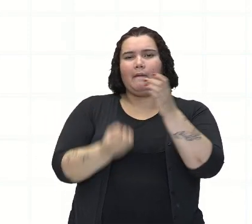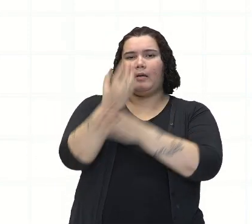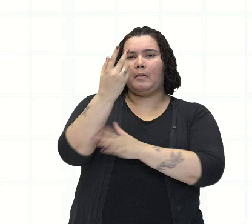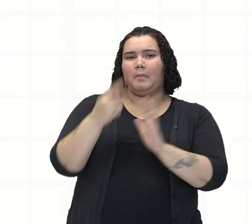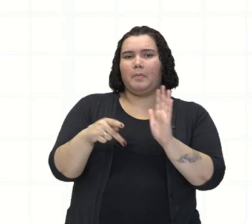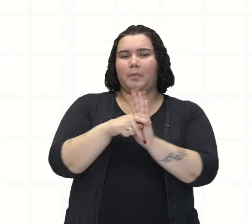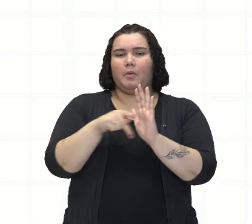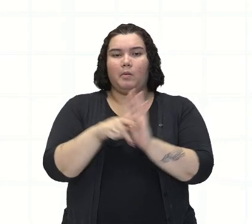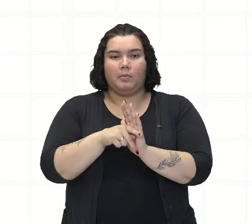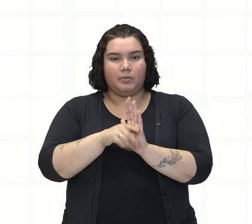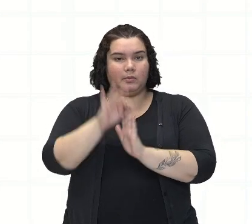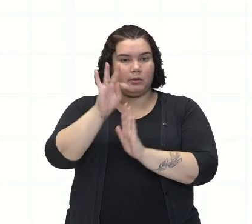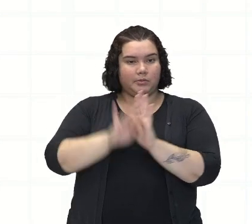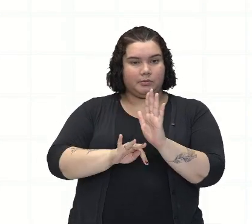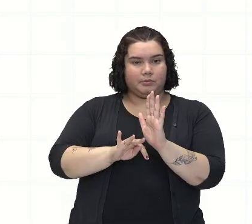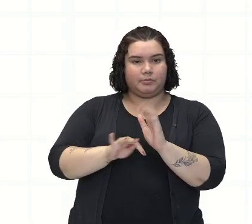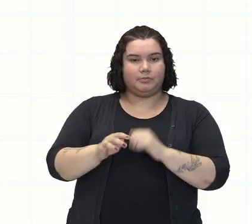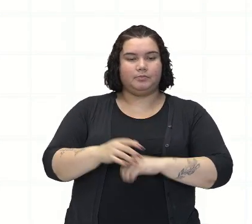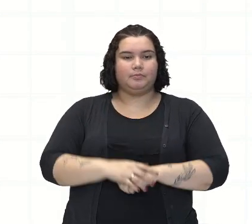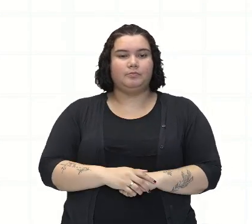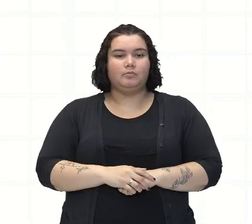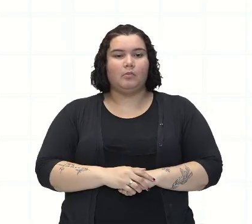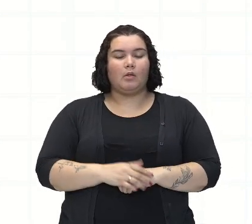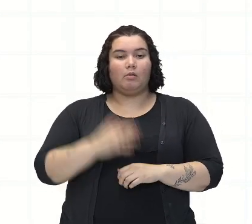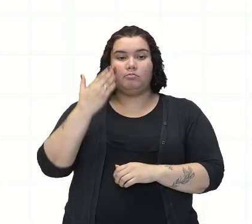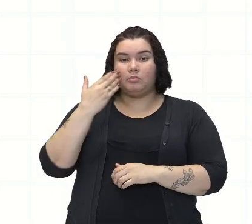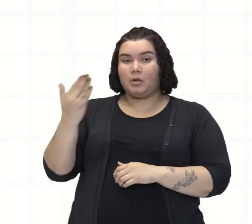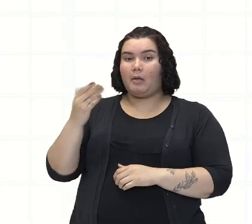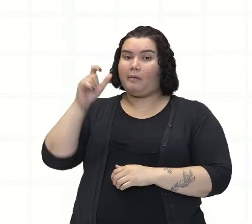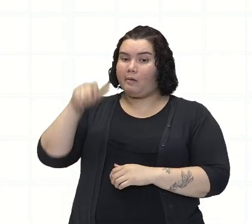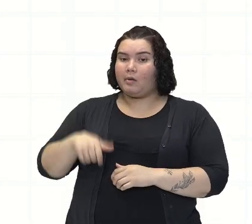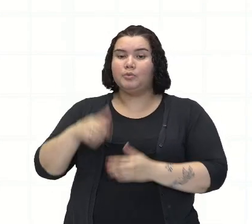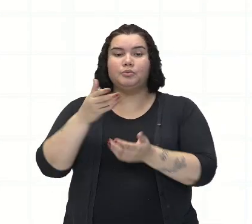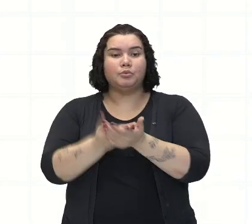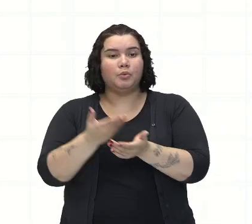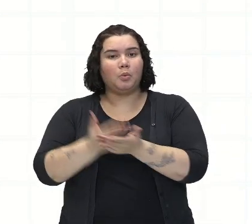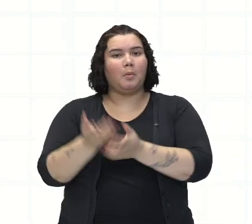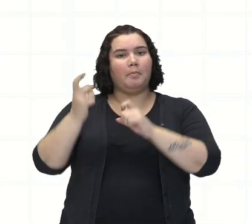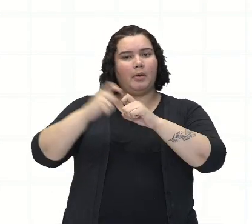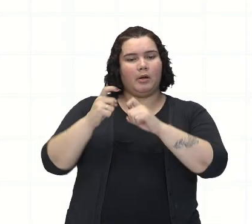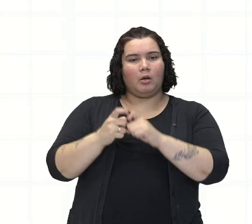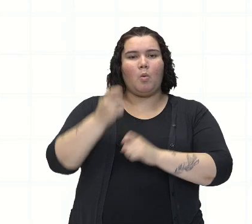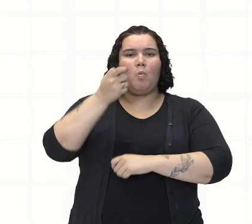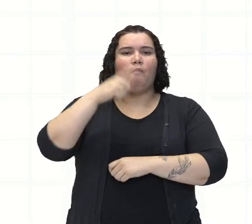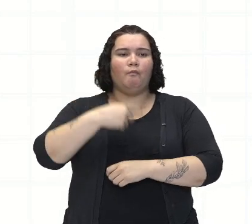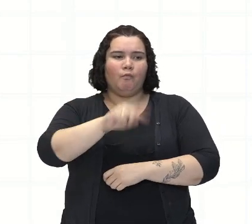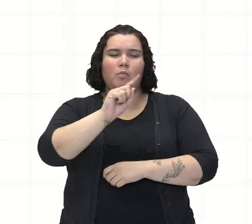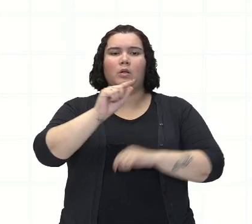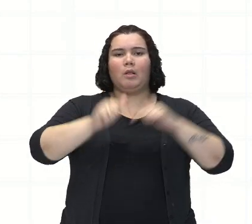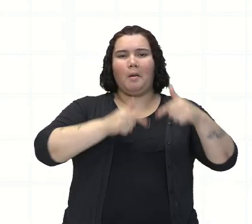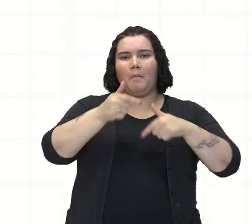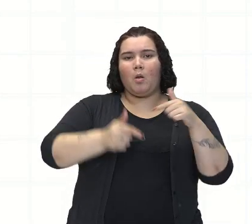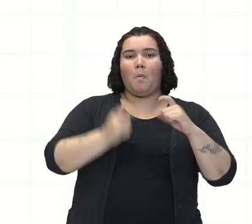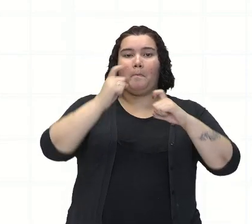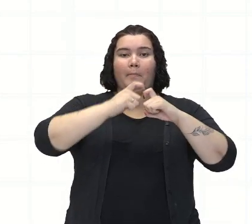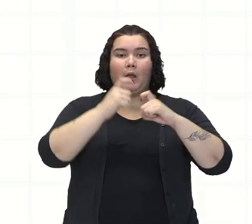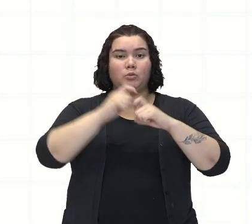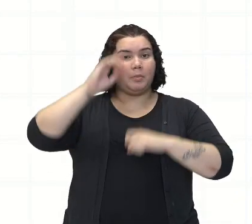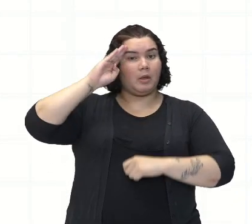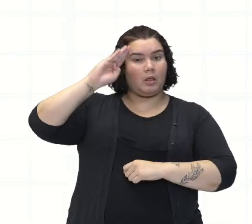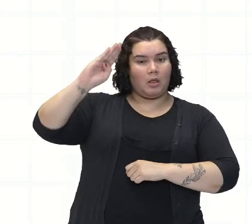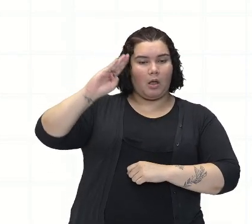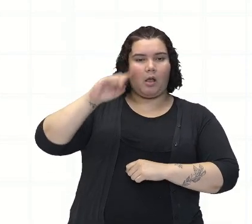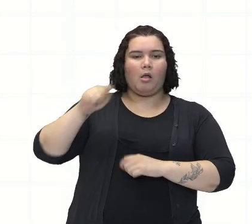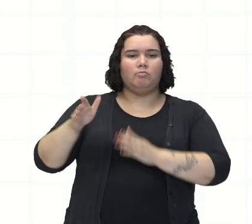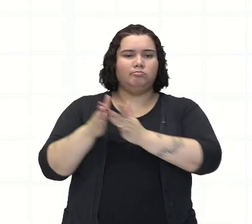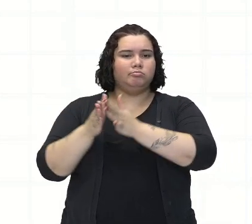seus textos, certo? Aqui na sequência estudou medicina e chegou a ser médico militar. E durante a sua carreira ele